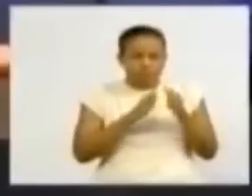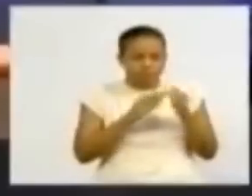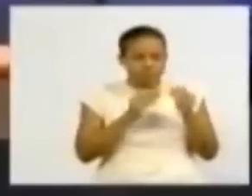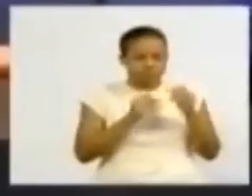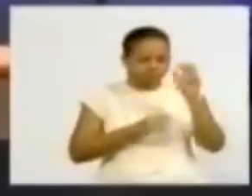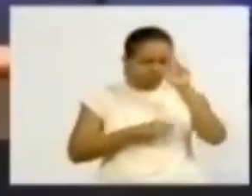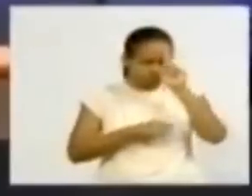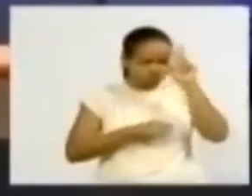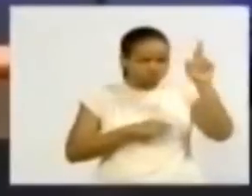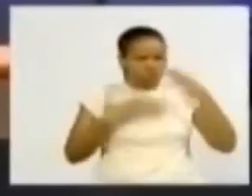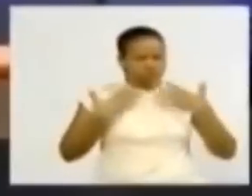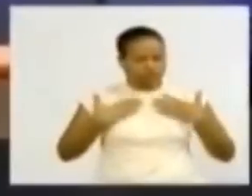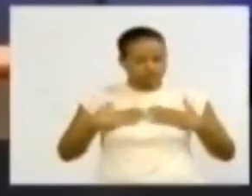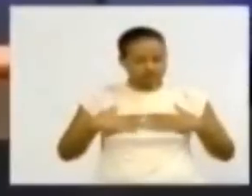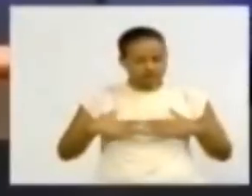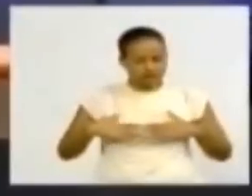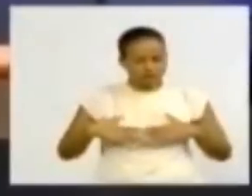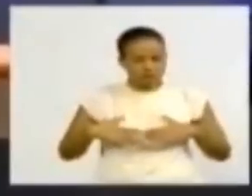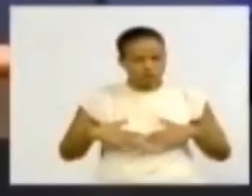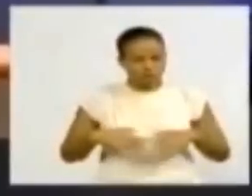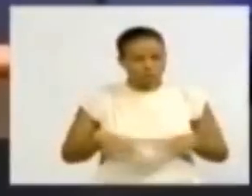e diga ao Senhor bem calmamente: